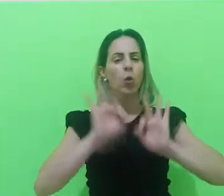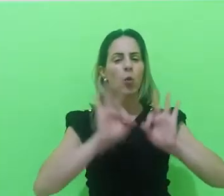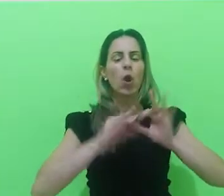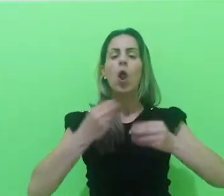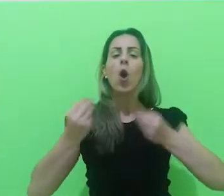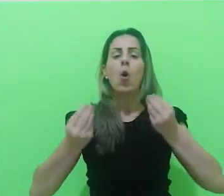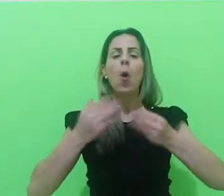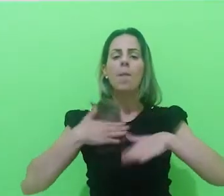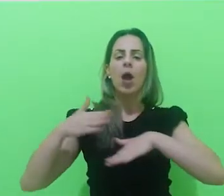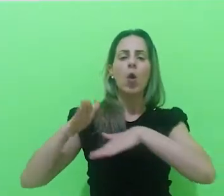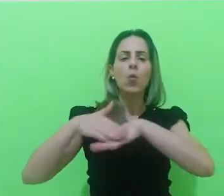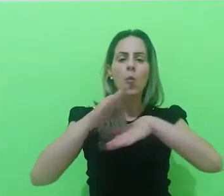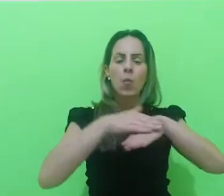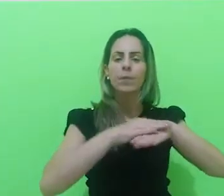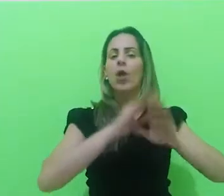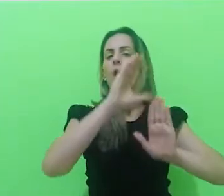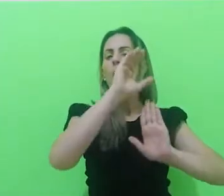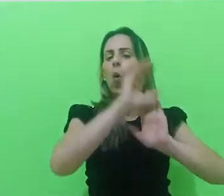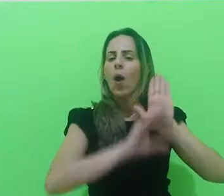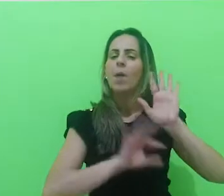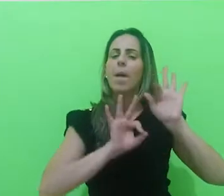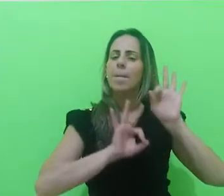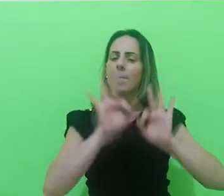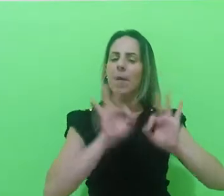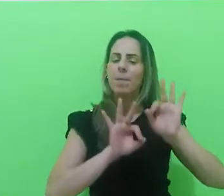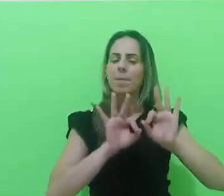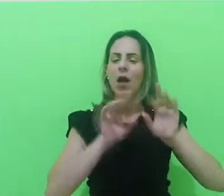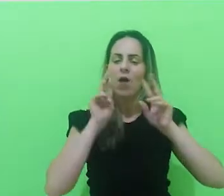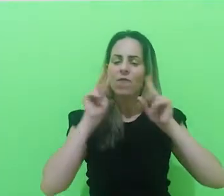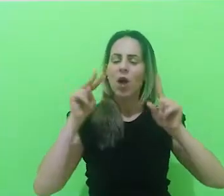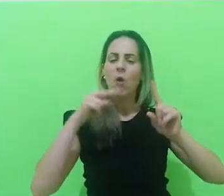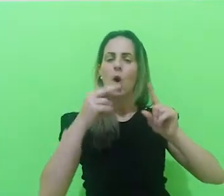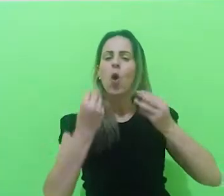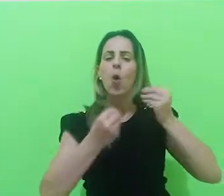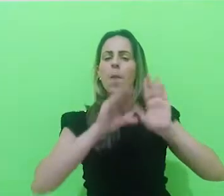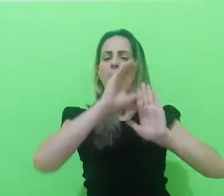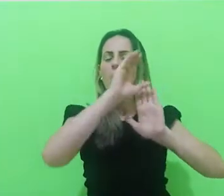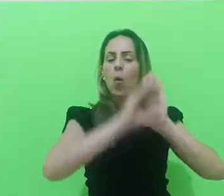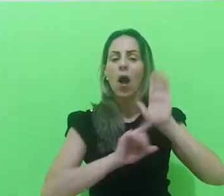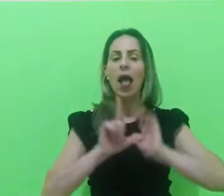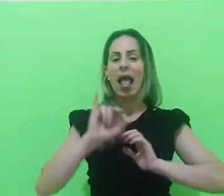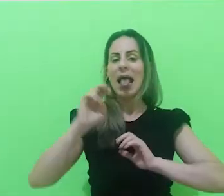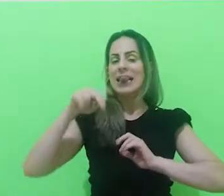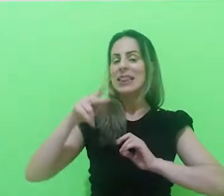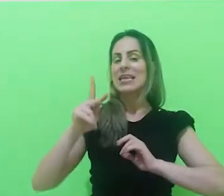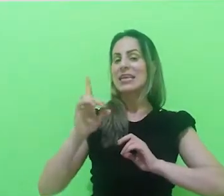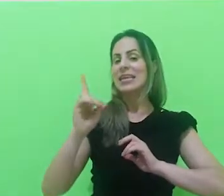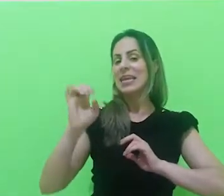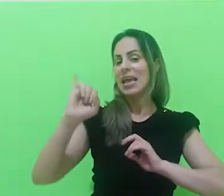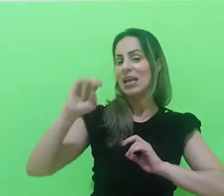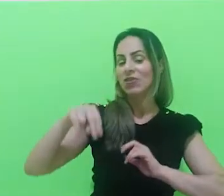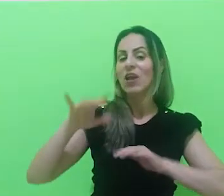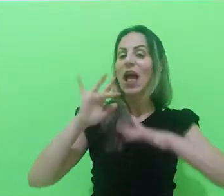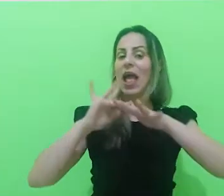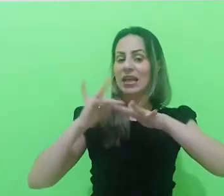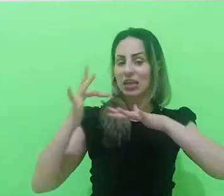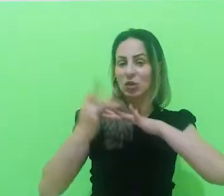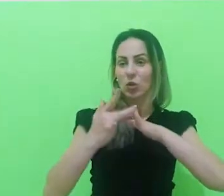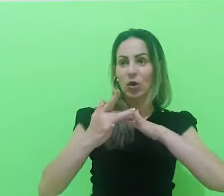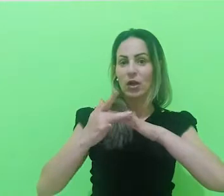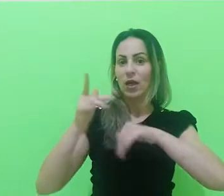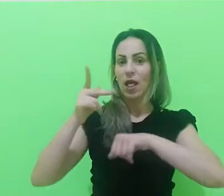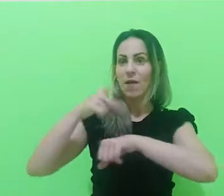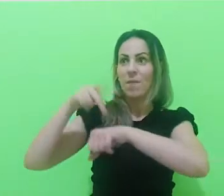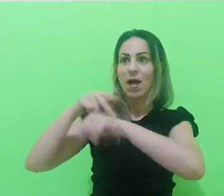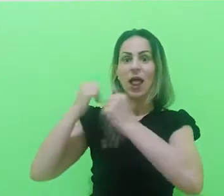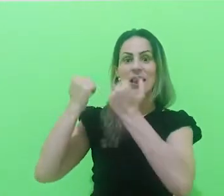esse currículo? Monte um currículo olhando como são os currículos do LinkedIn. Isso mesmo, o LinkedIn lá fora,